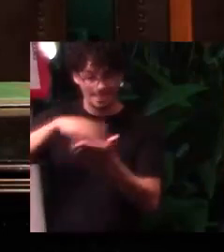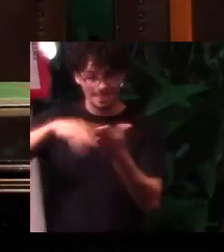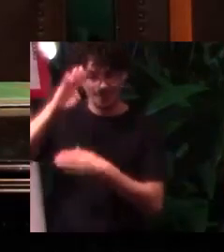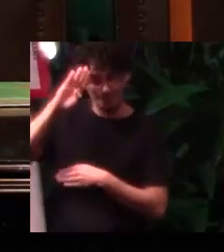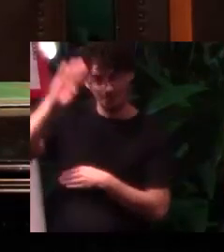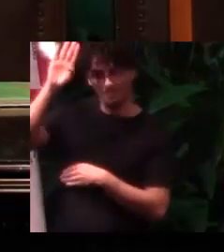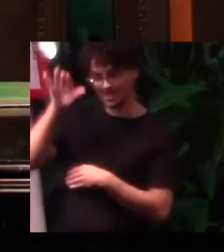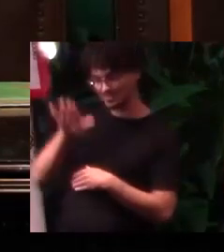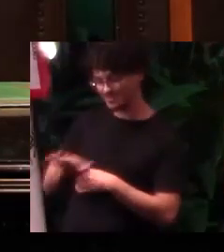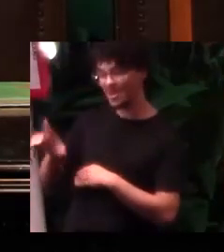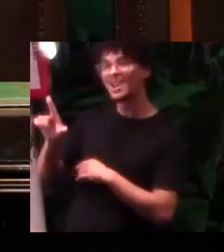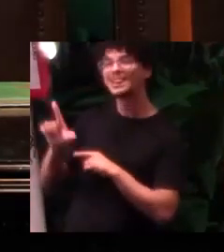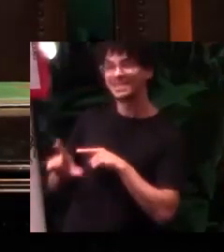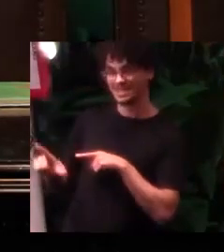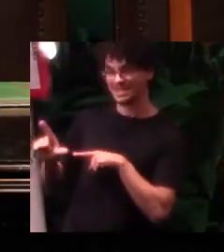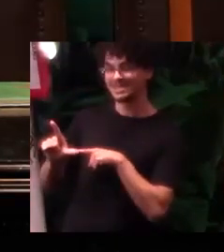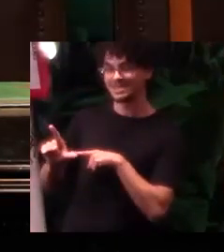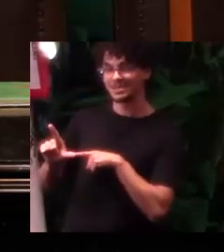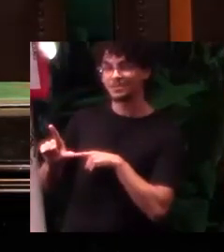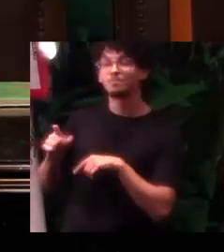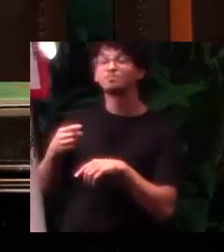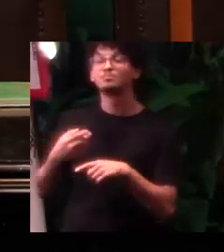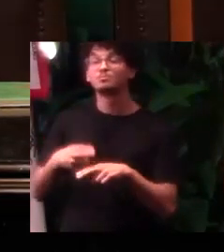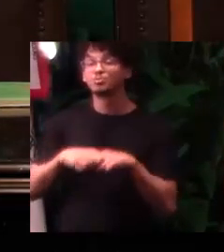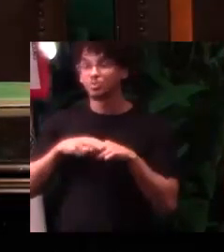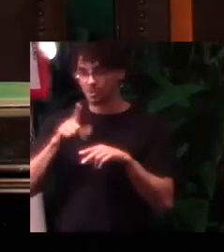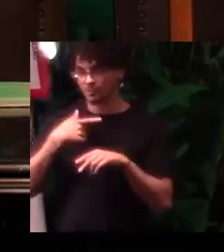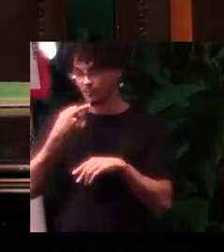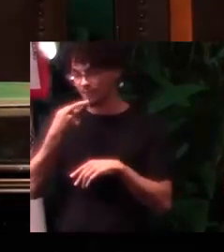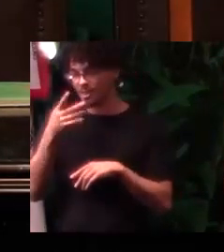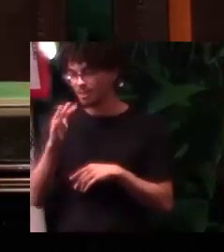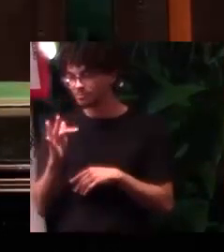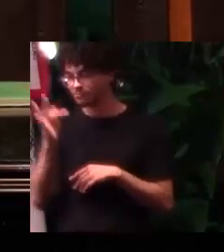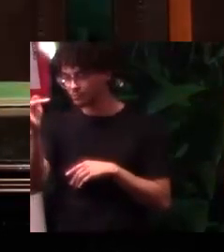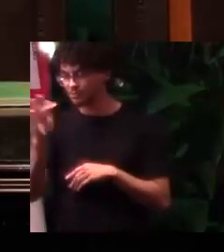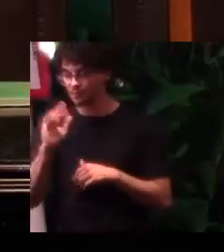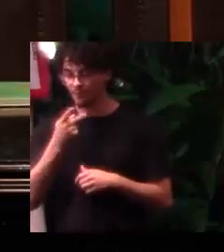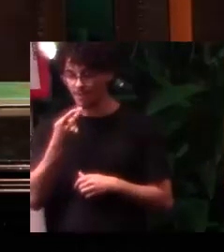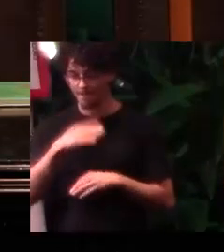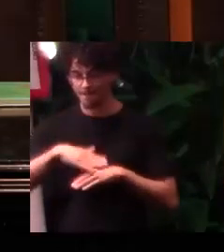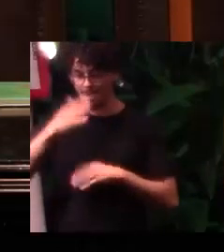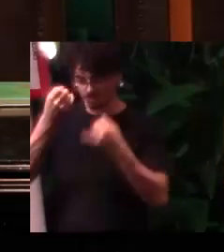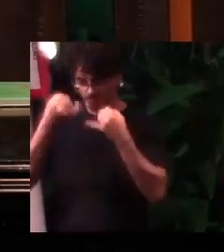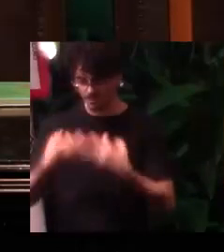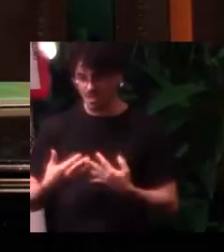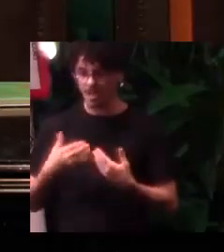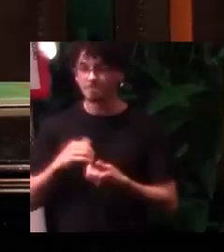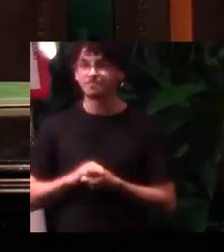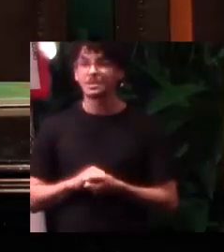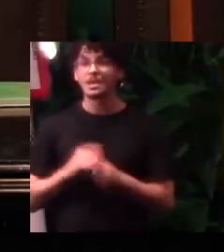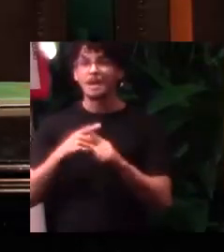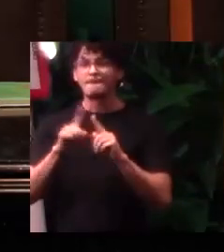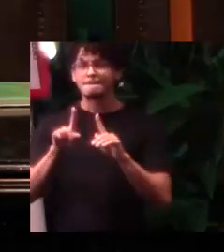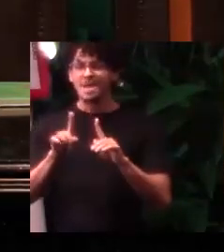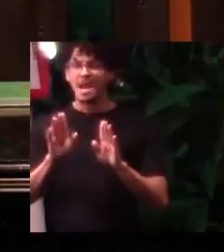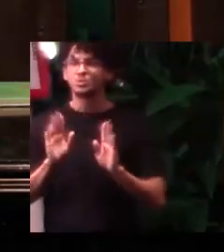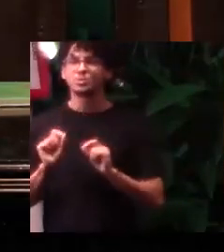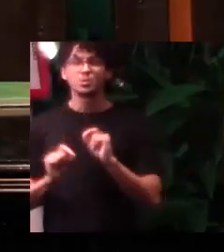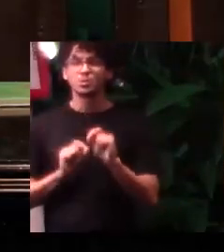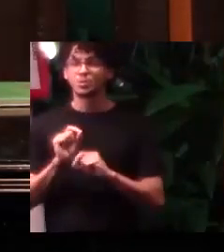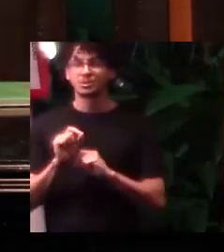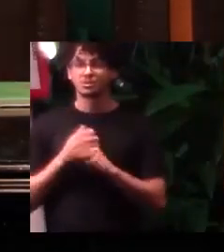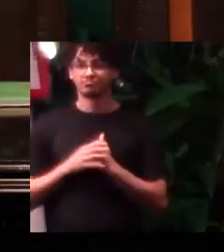eu vou falar um pouco sobre isso mais adiante, mas por quê? Porque uma parte desse